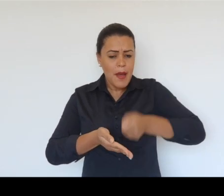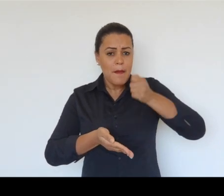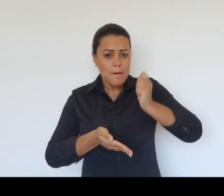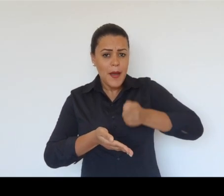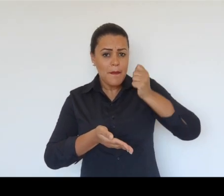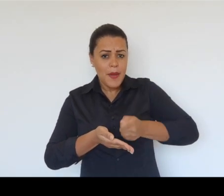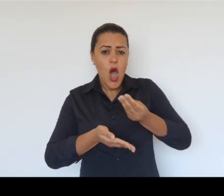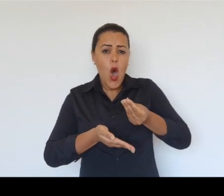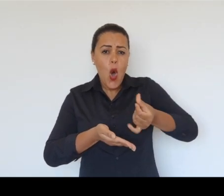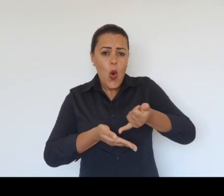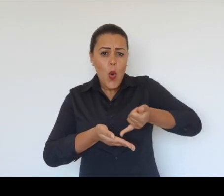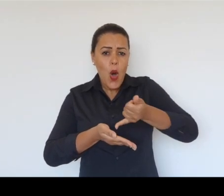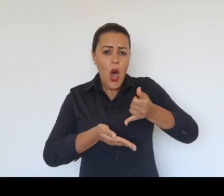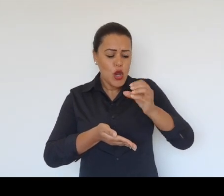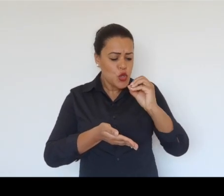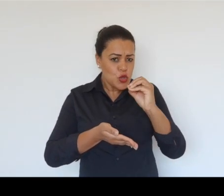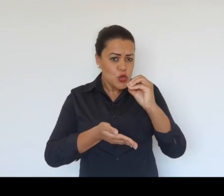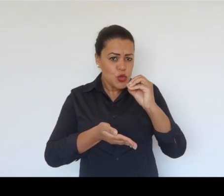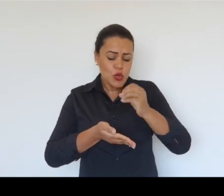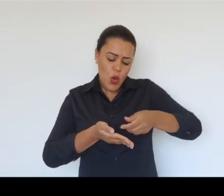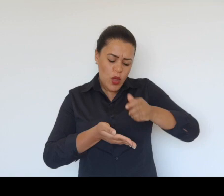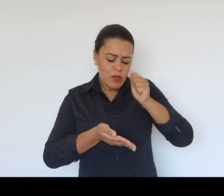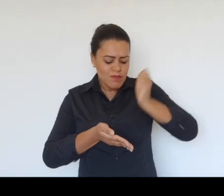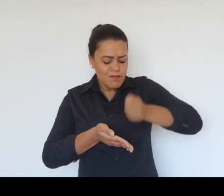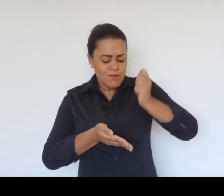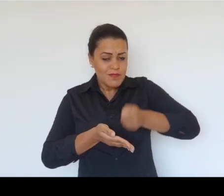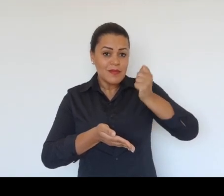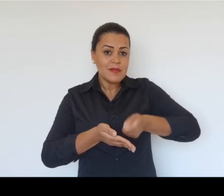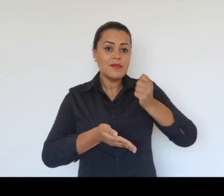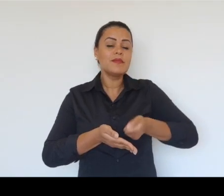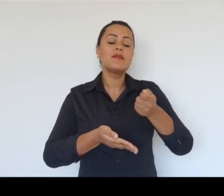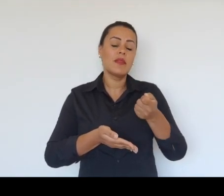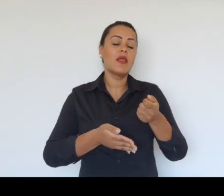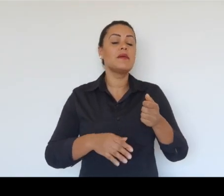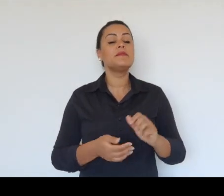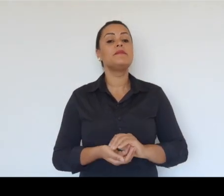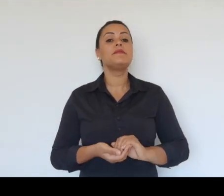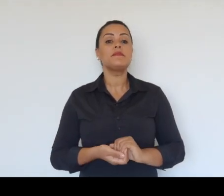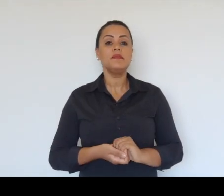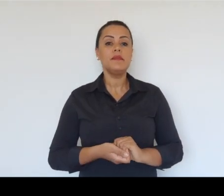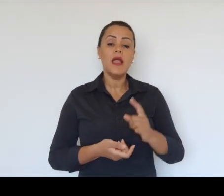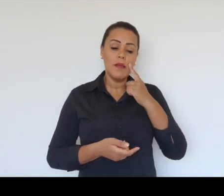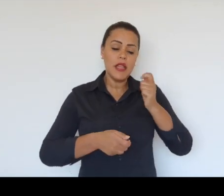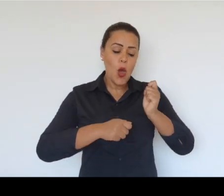da oleosidade do coquinho. Aqui também, ó, um pedaço de lâmina de machado.